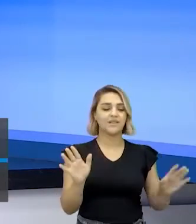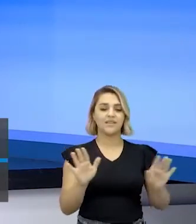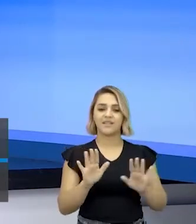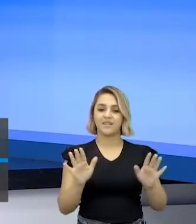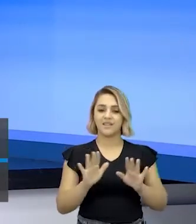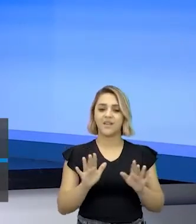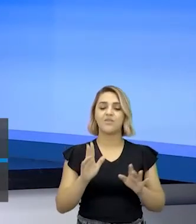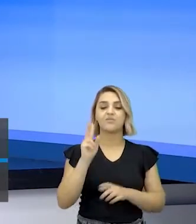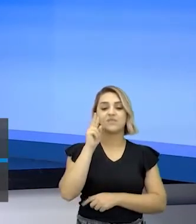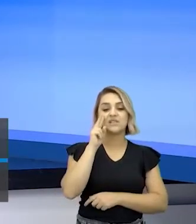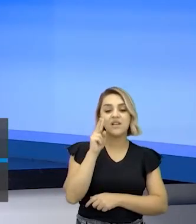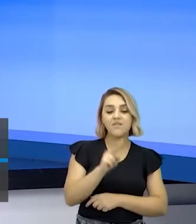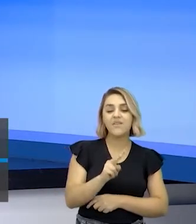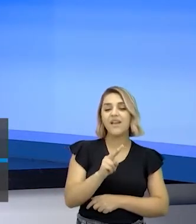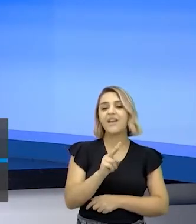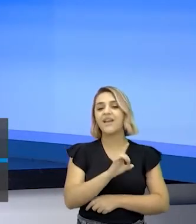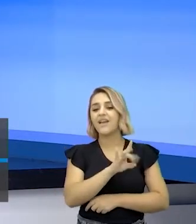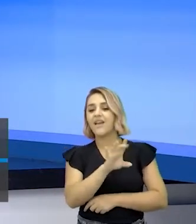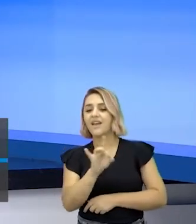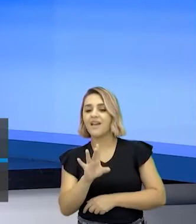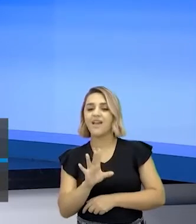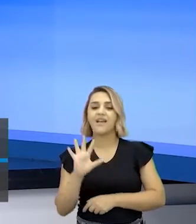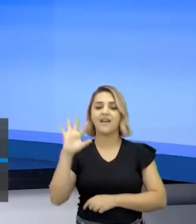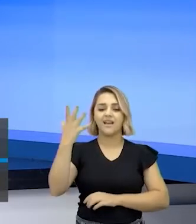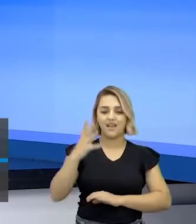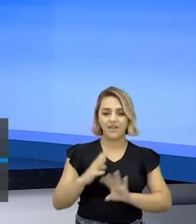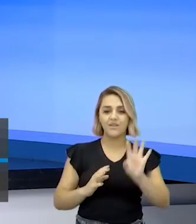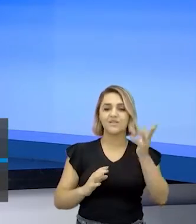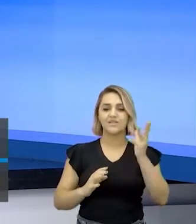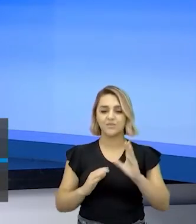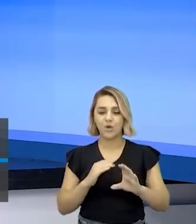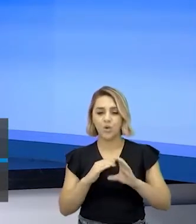em cada situação de comunicação. Então, aqui,